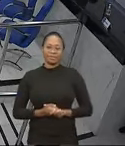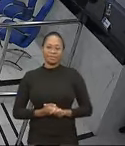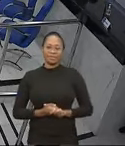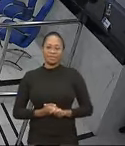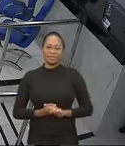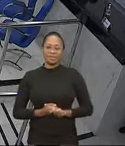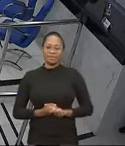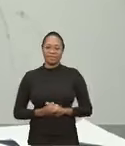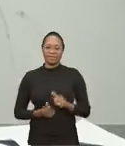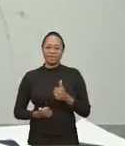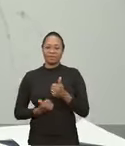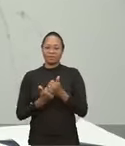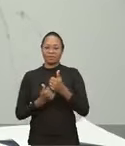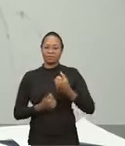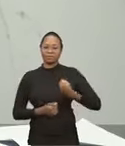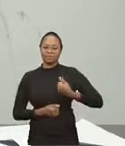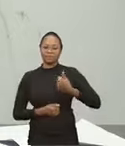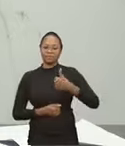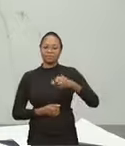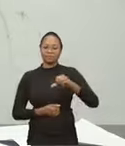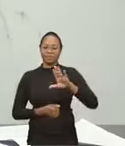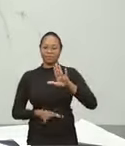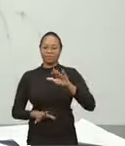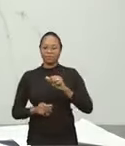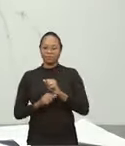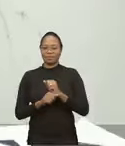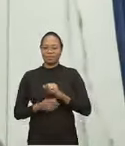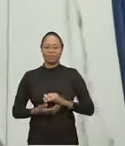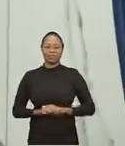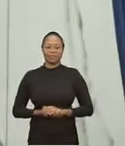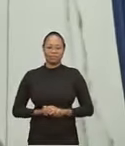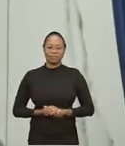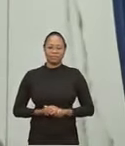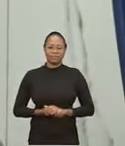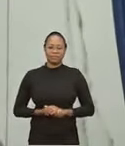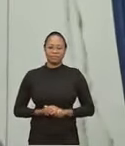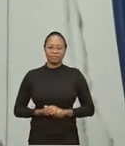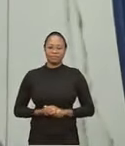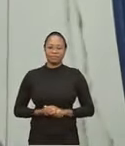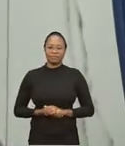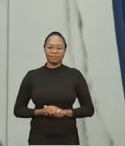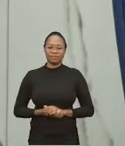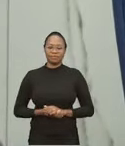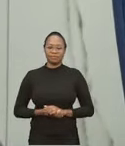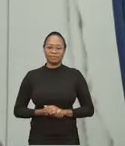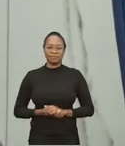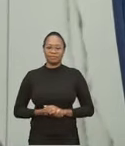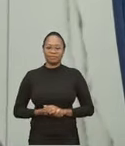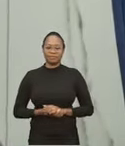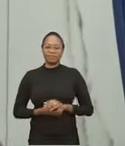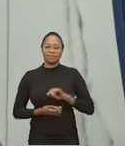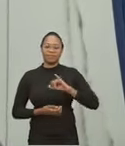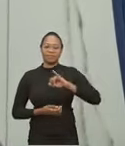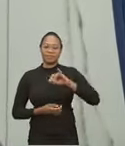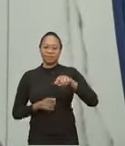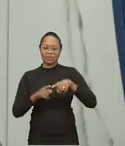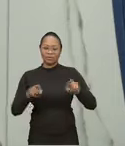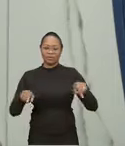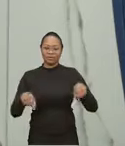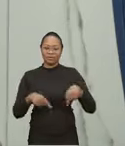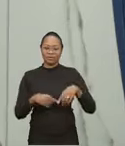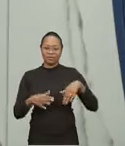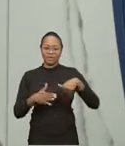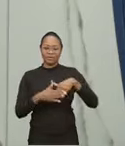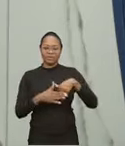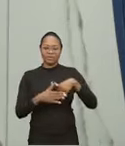Substitutivo de número 019. Só vou concluir, senhor presidente. Denomina de Arena Reginaldo Souza, do Campo Futebol de Areias,